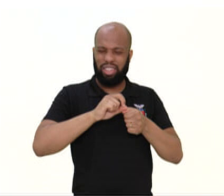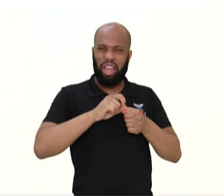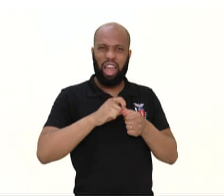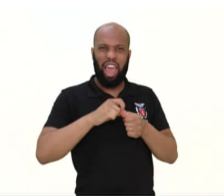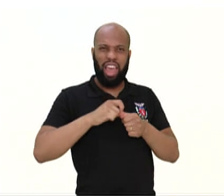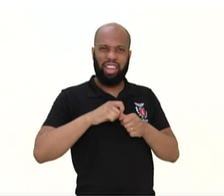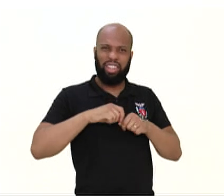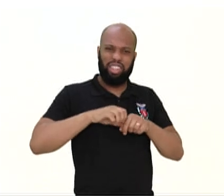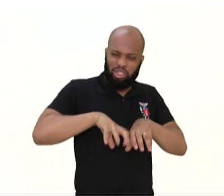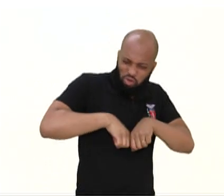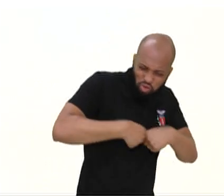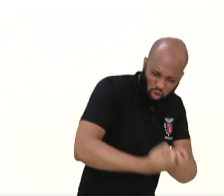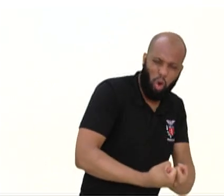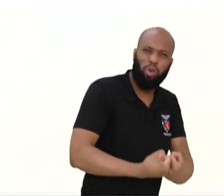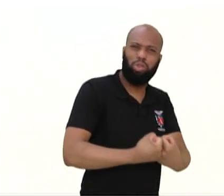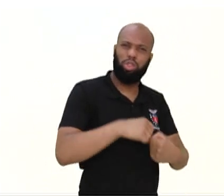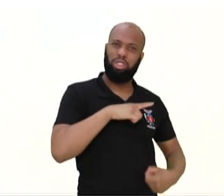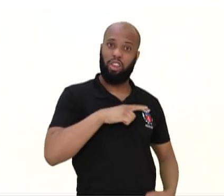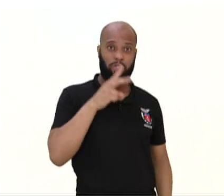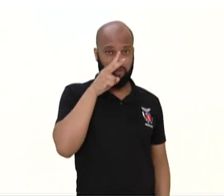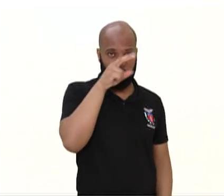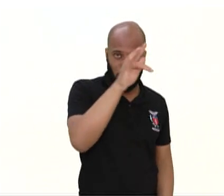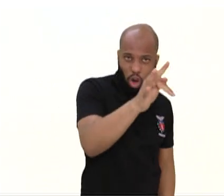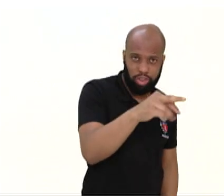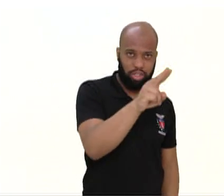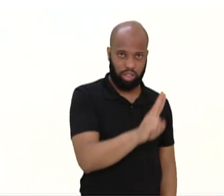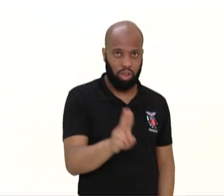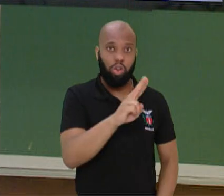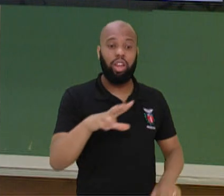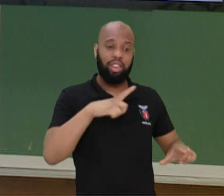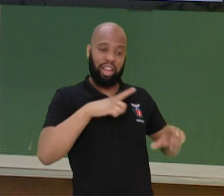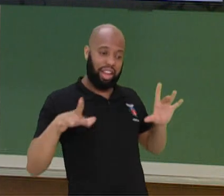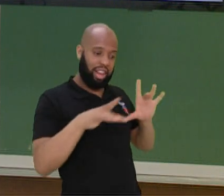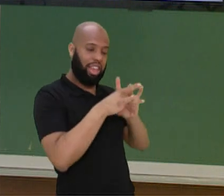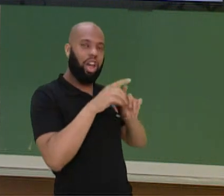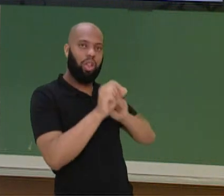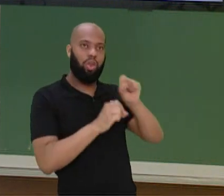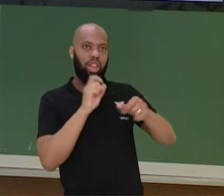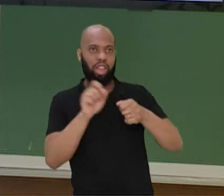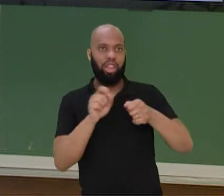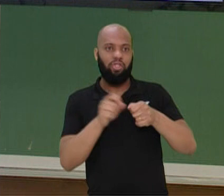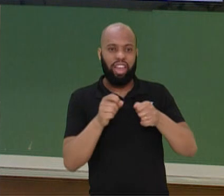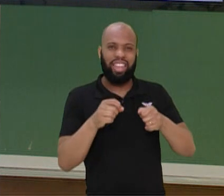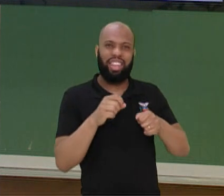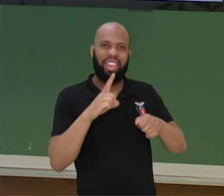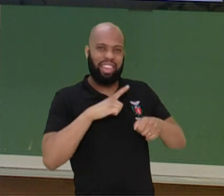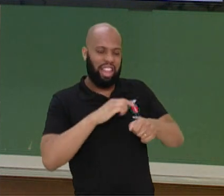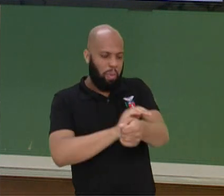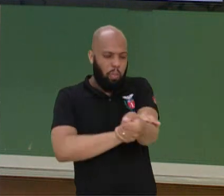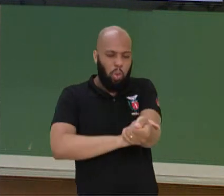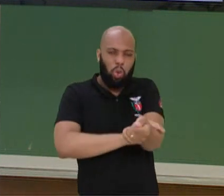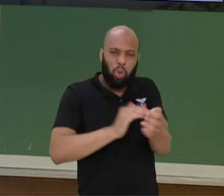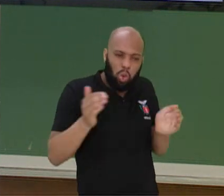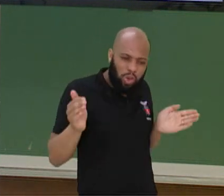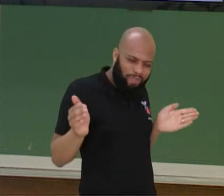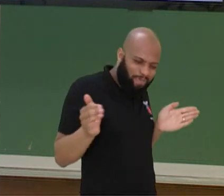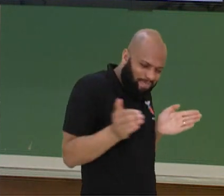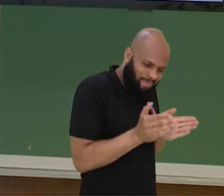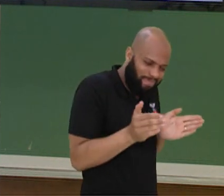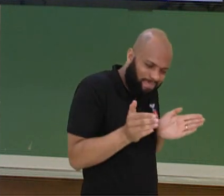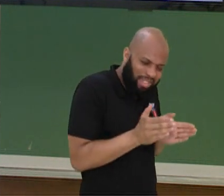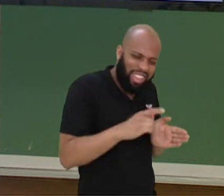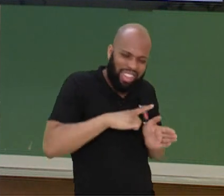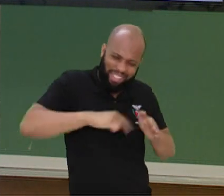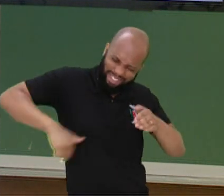ele desenvolve força para realizar esse movimento, aliado ao encurtamento muscular no menor tempo possível, ou seja,